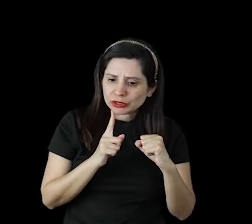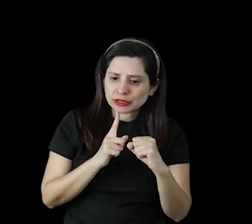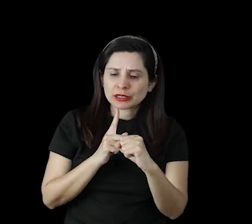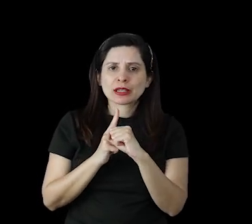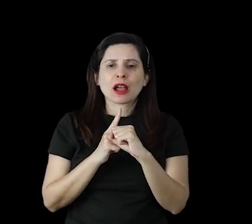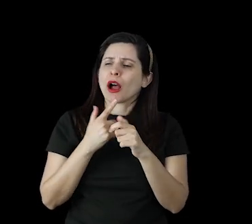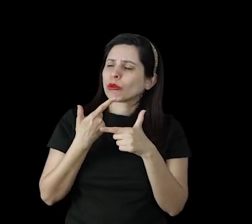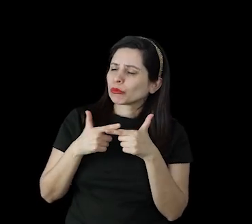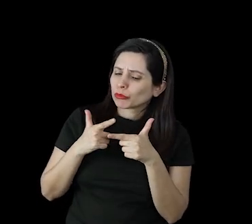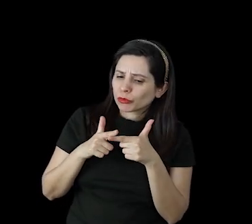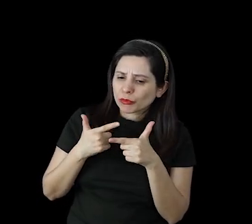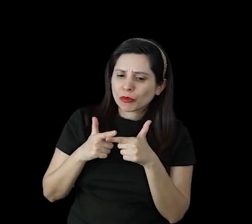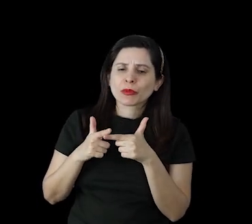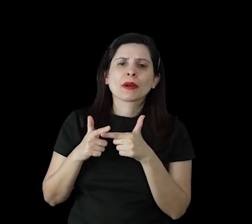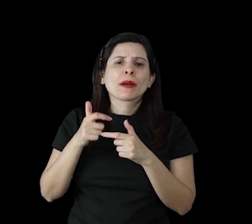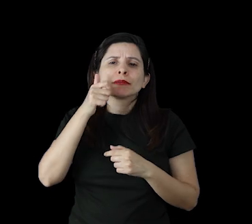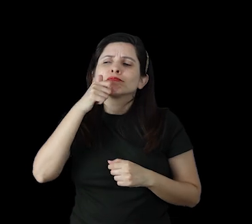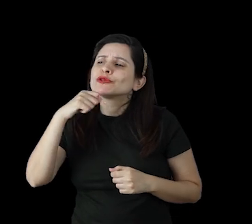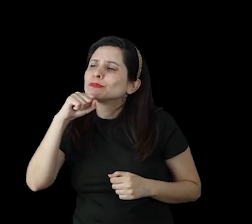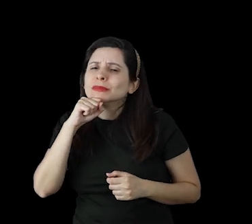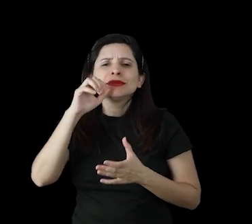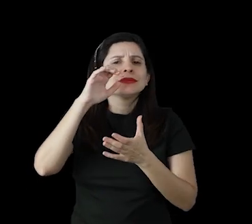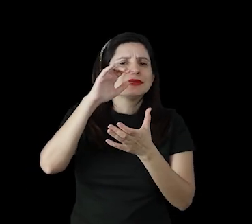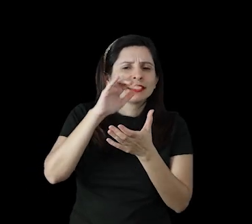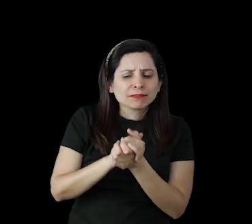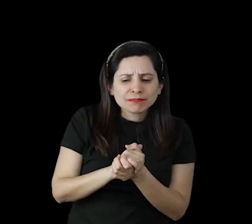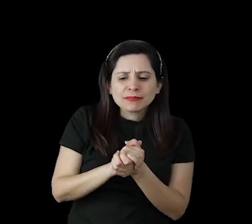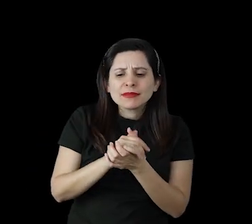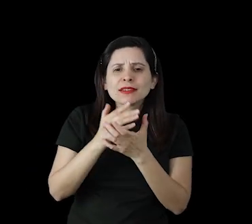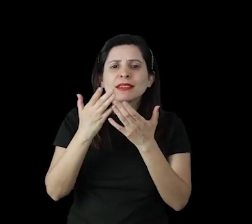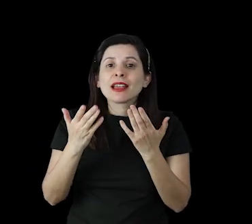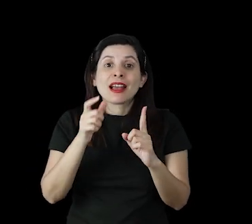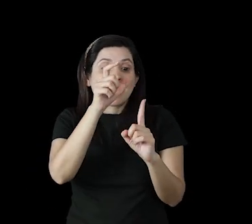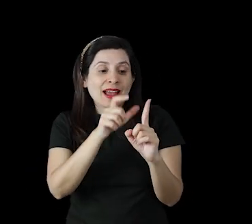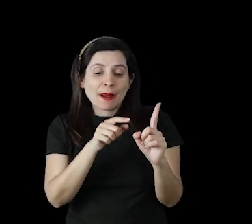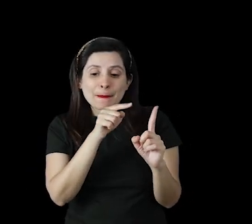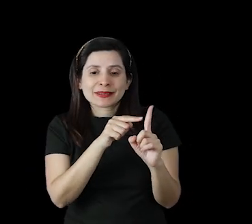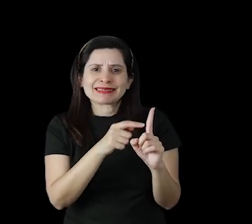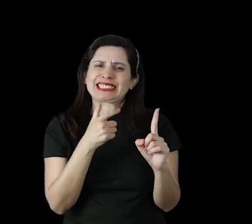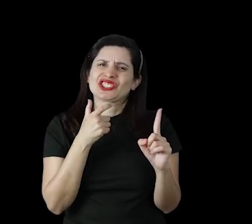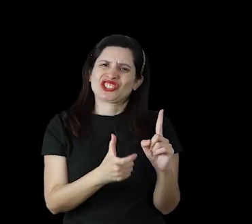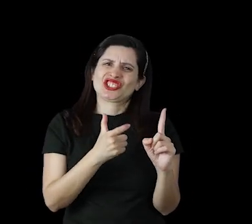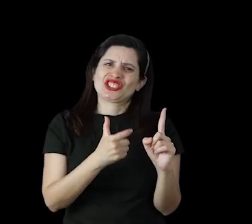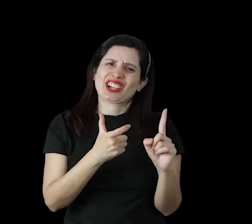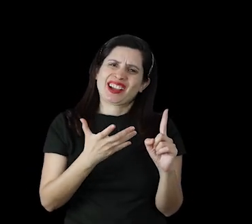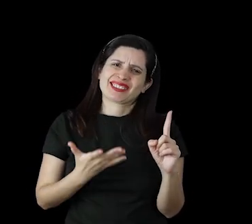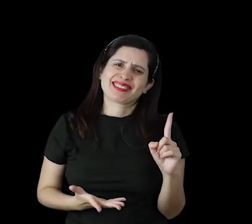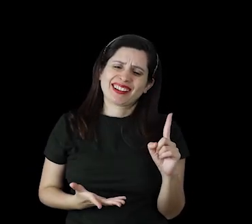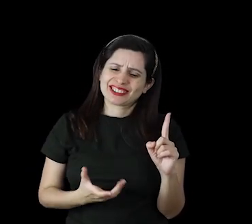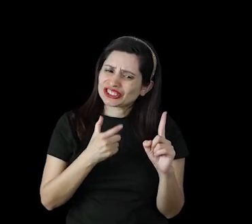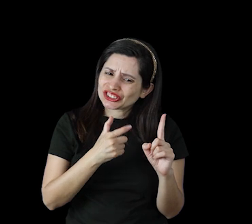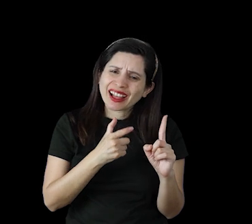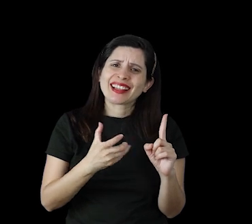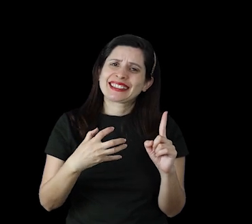uma problemática materna, de casamento, e a personagem ela estava muito chata